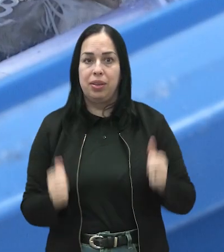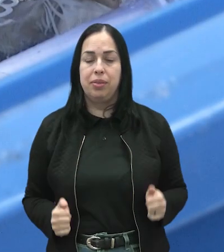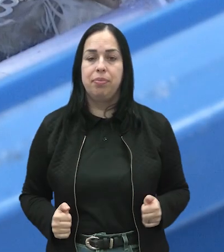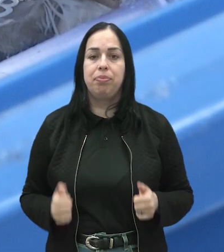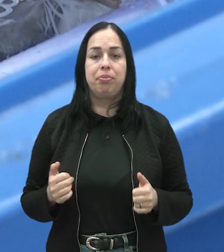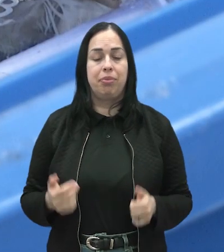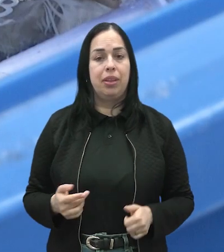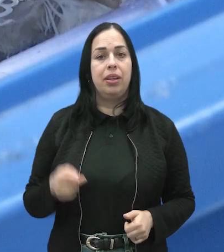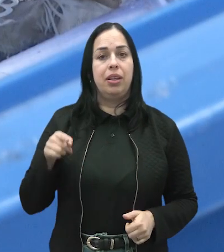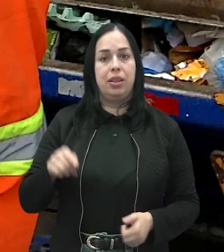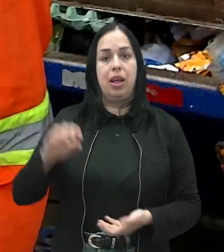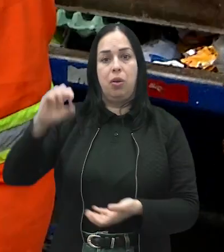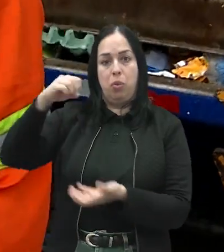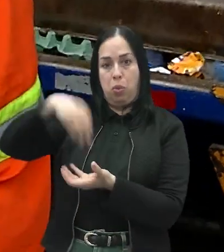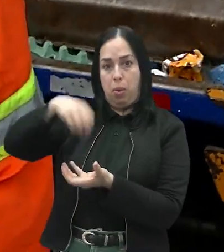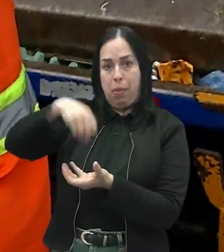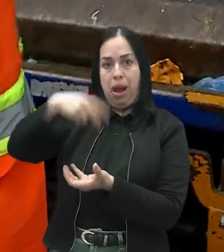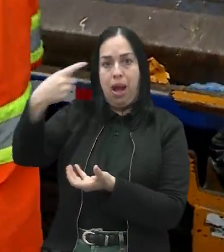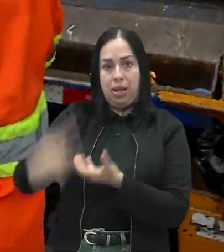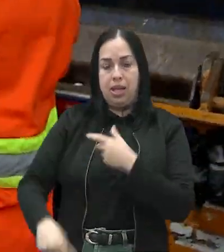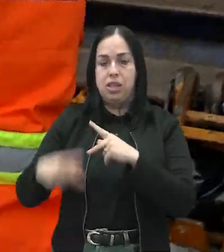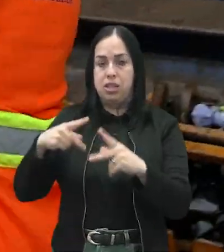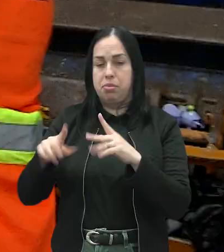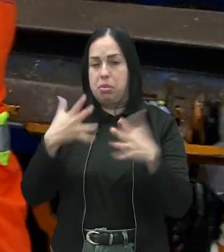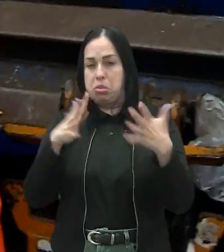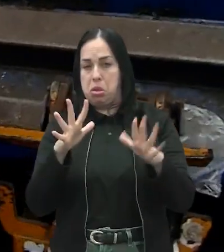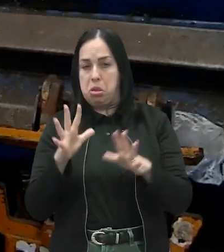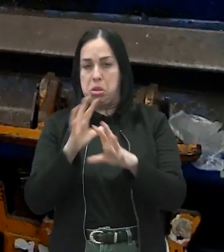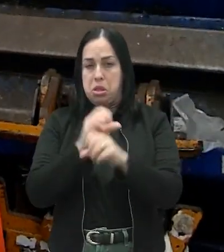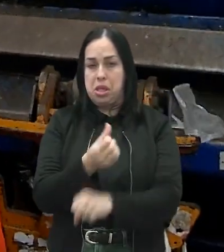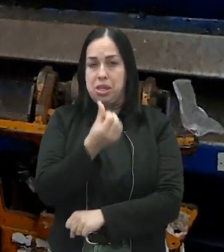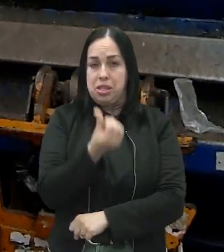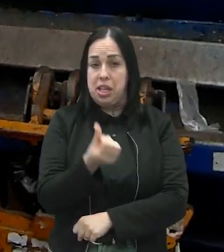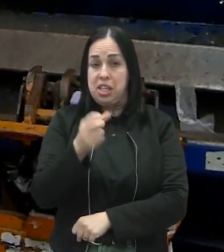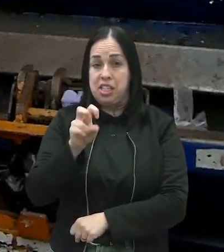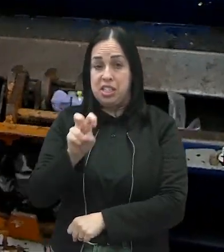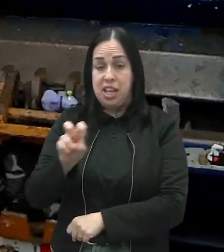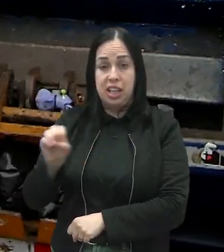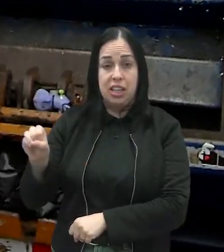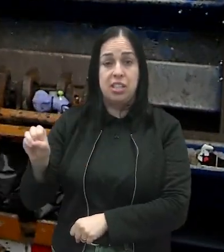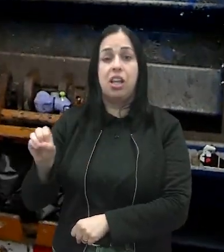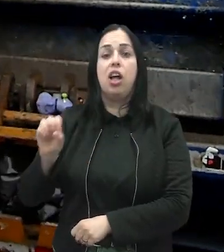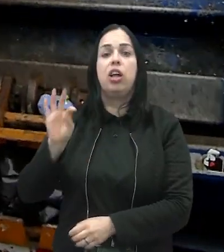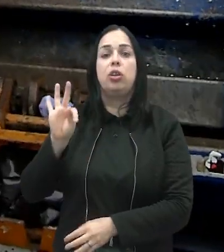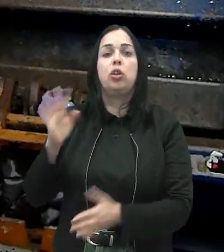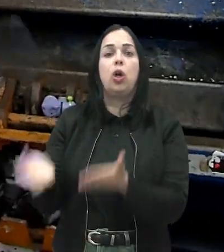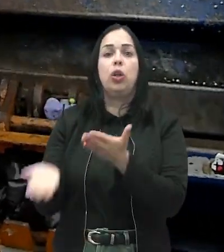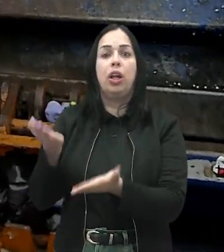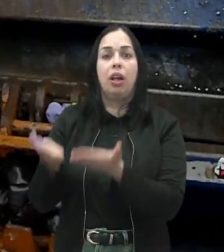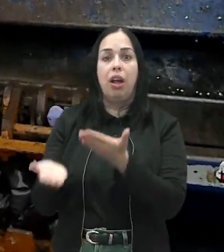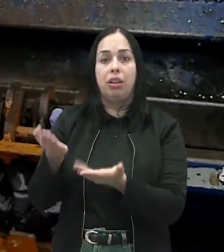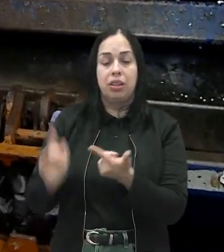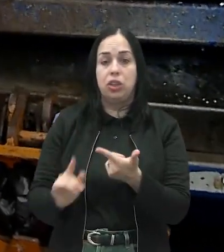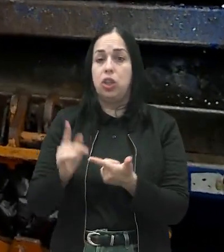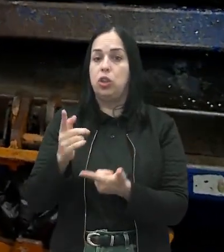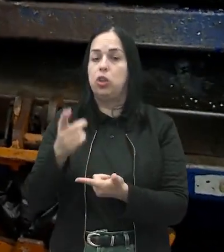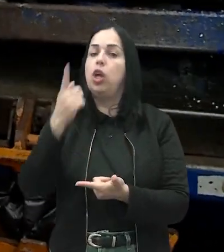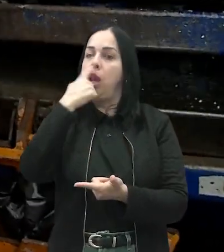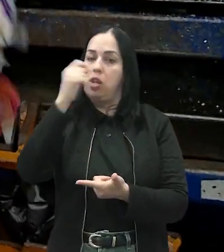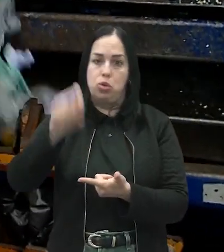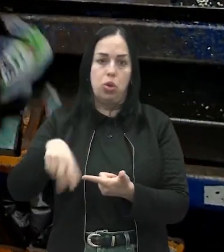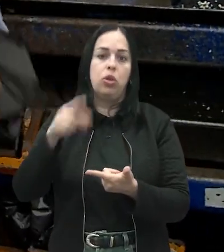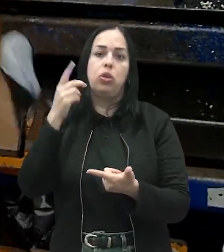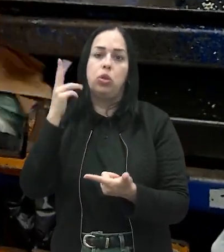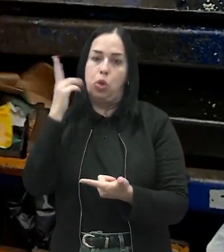dia a dia dos moradores. Segundo a Urban, São José dos Campos gera cerca de 600 toneladas de resíduos comuns e